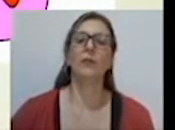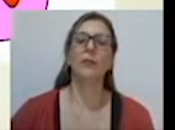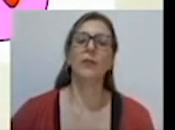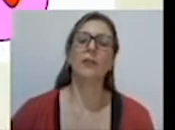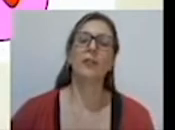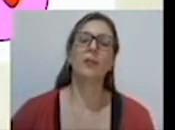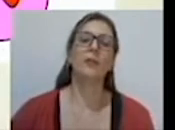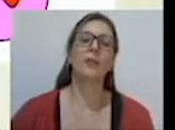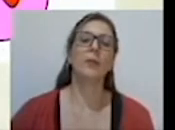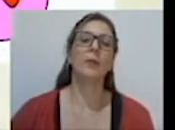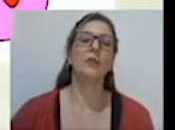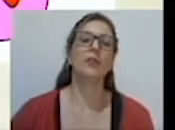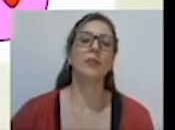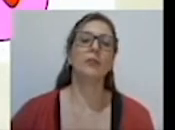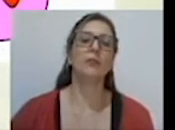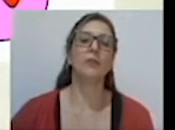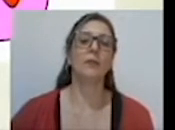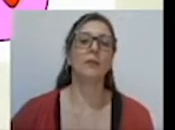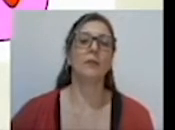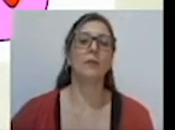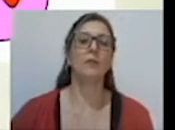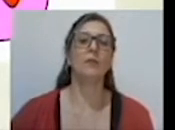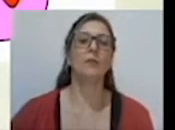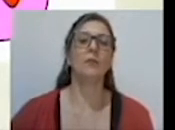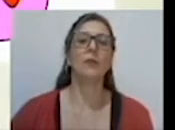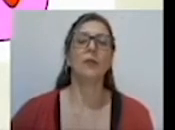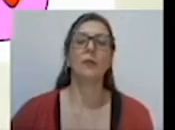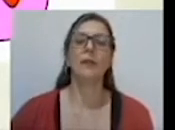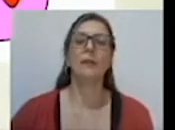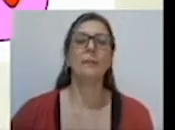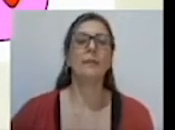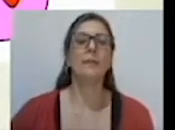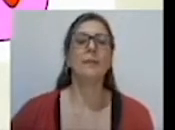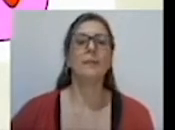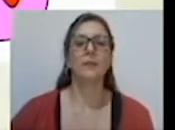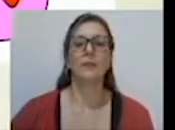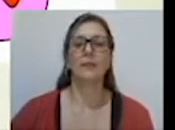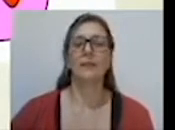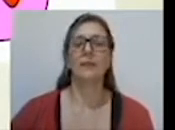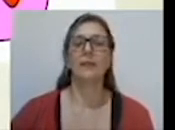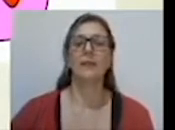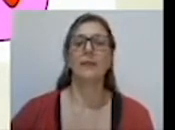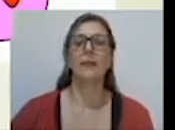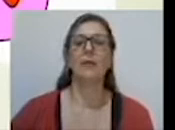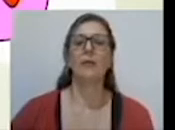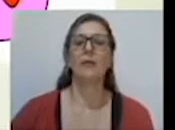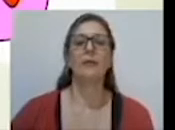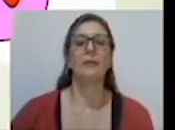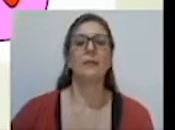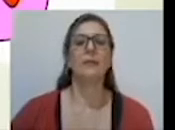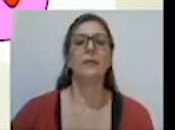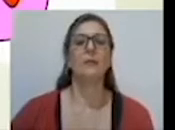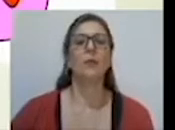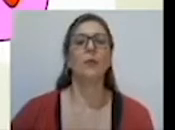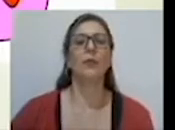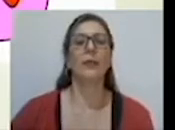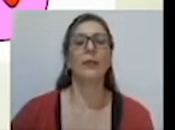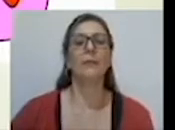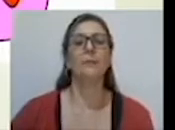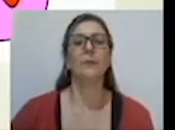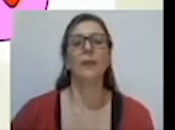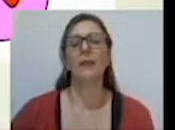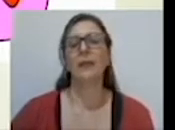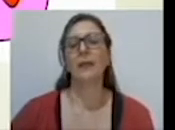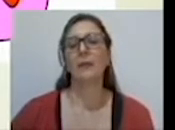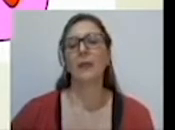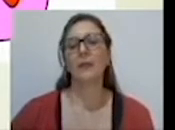o relaxamento repentino dos ventrículos e a pressão das artérias aorta e pulmonar,